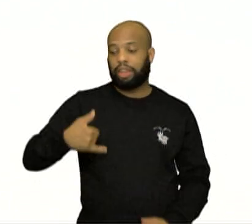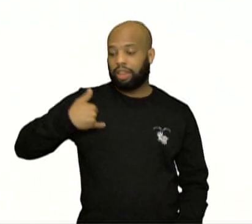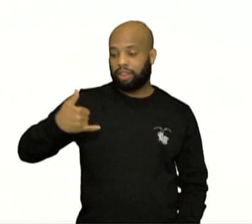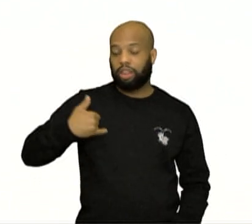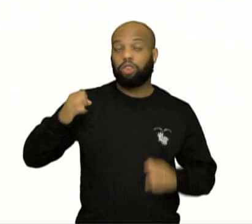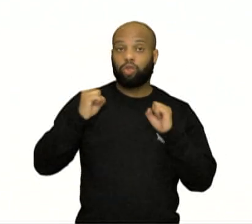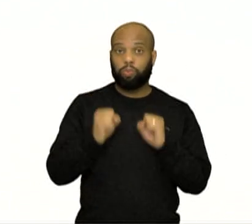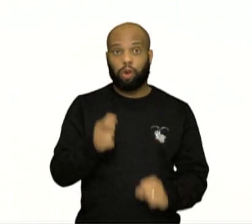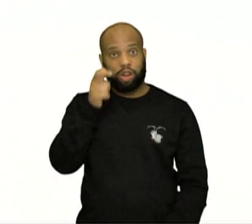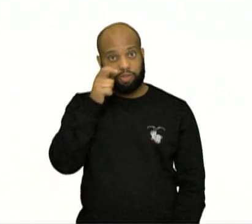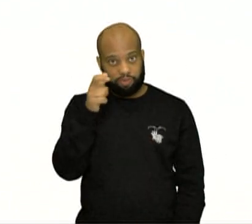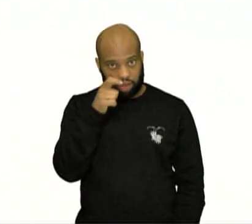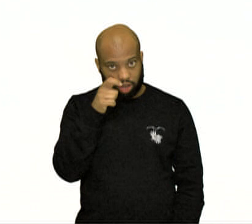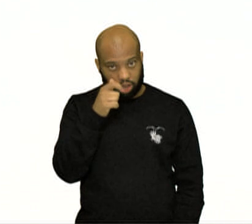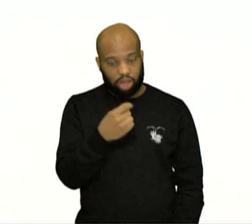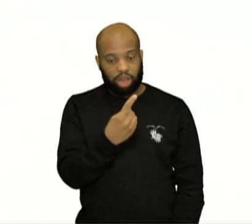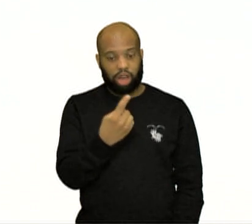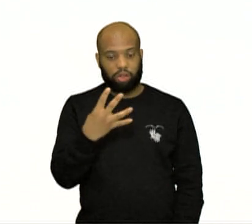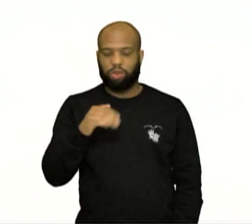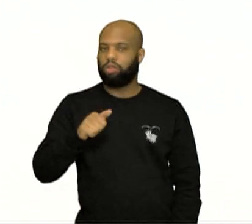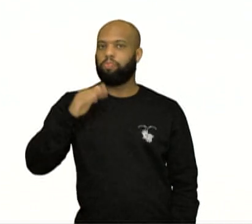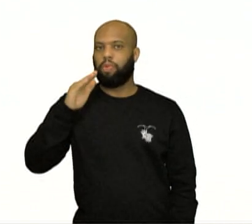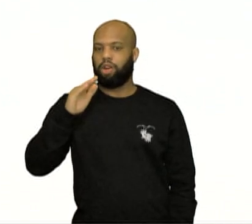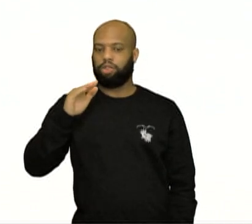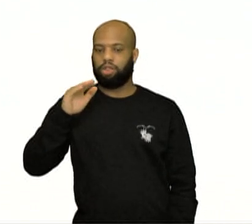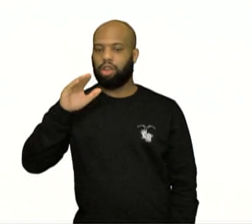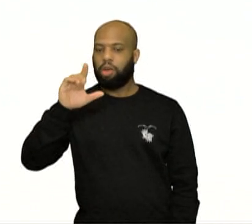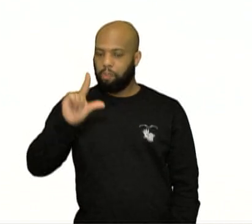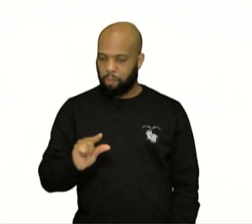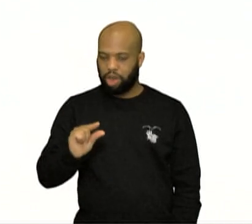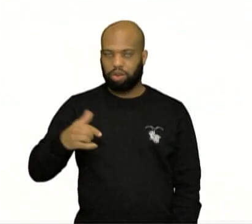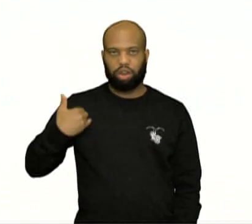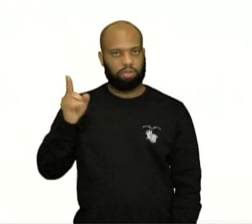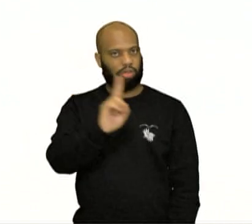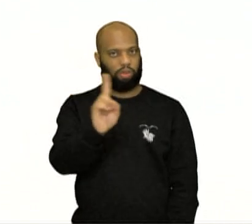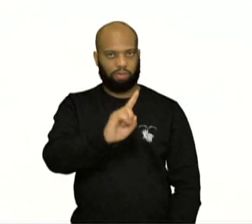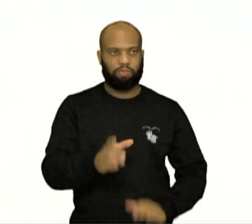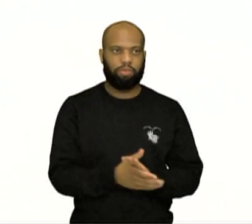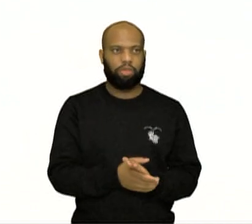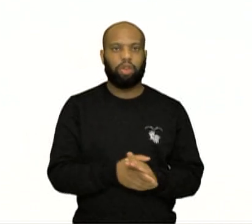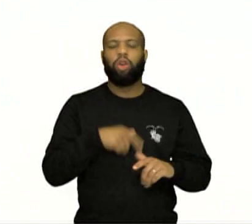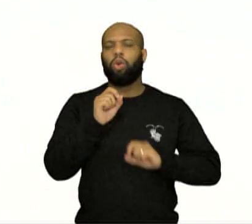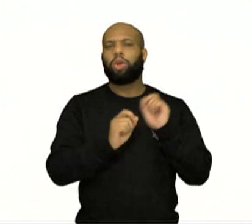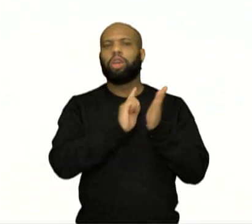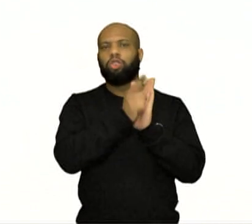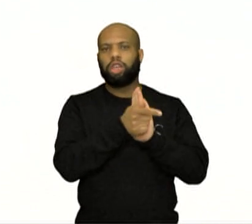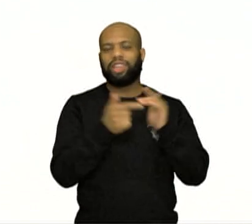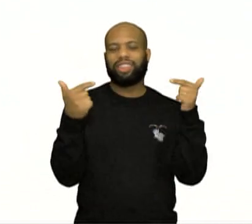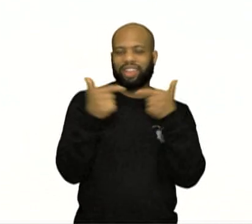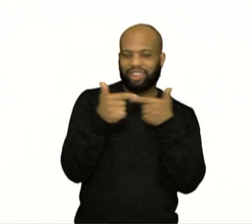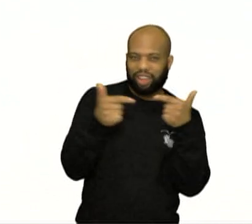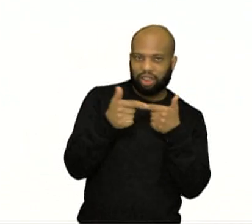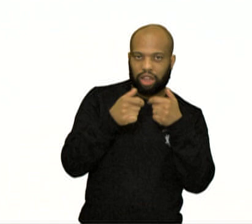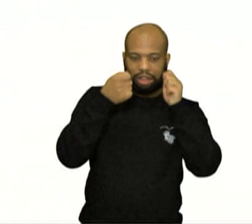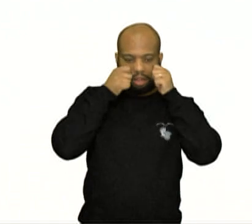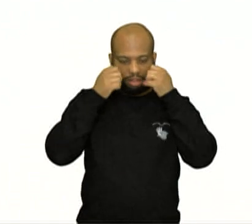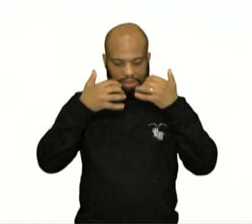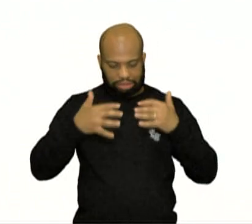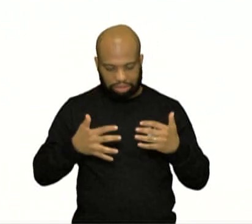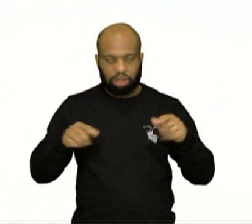não recomendados para menores de 14 anos. Gênero, comédia, drama, nacional